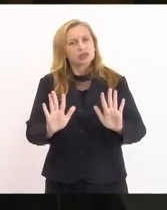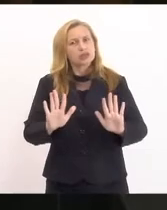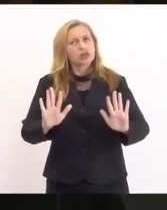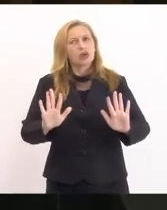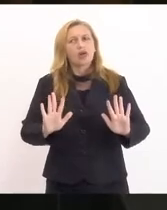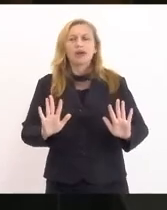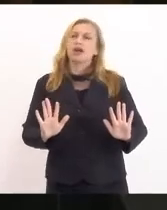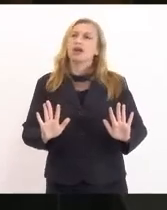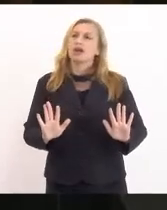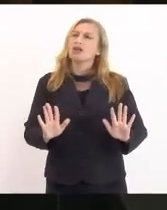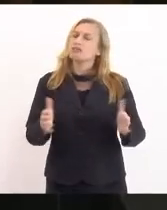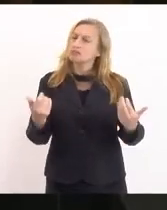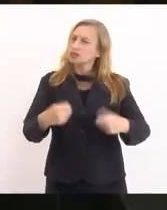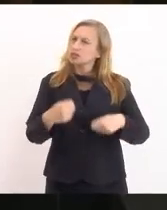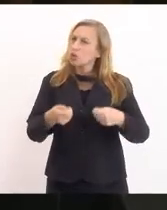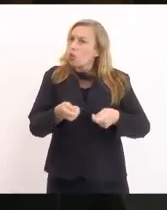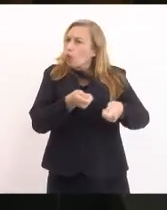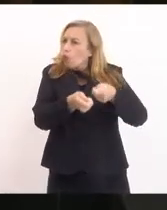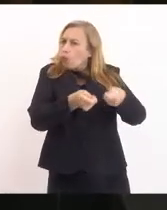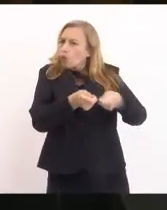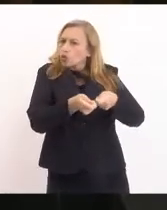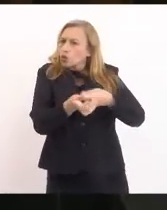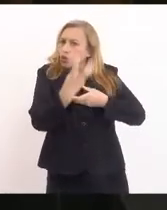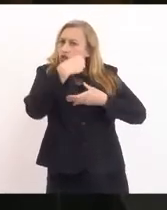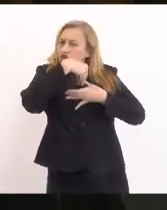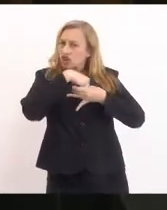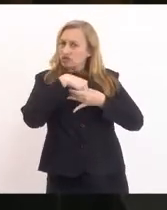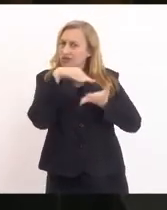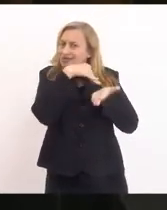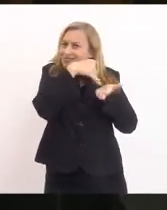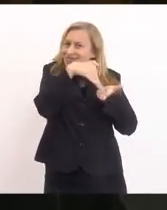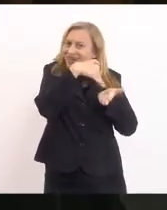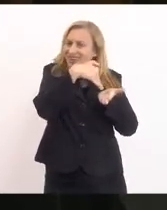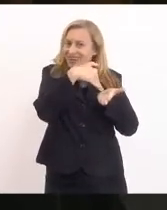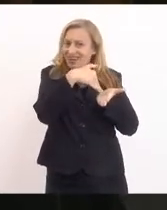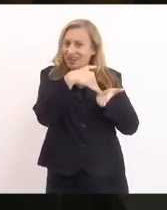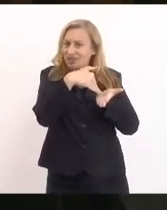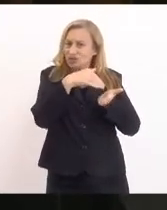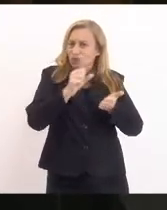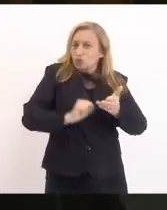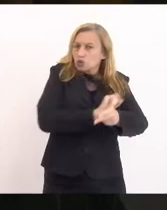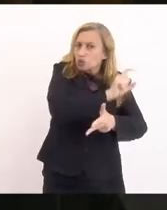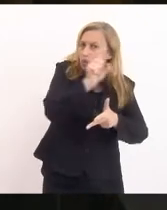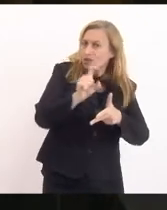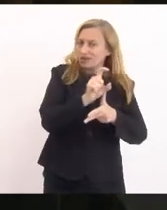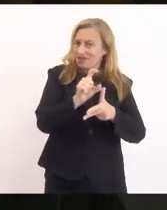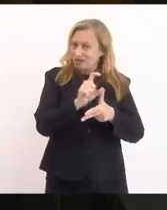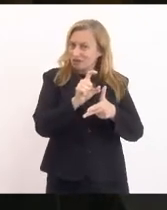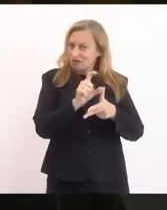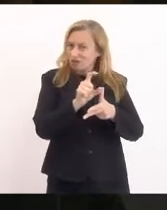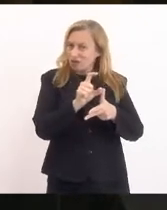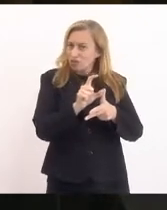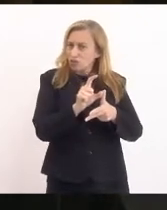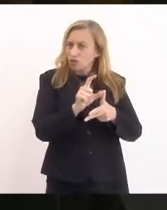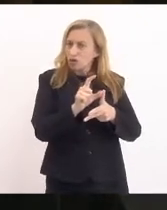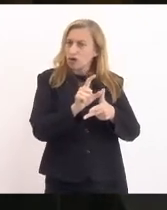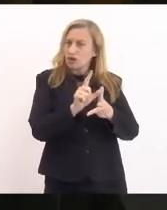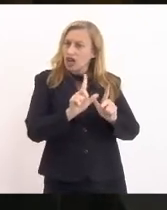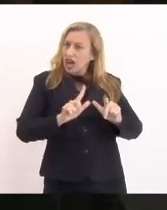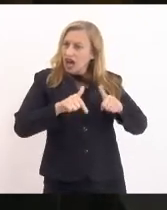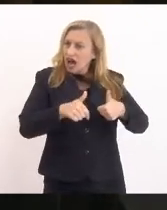necessário que os controles internos do Poder Executivo